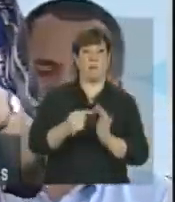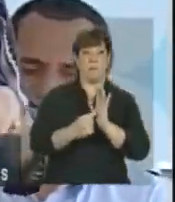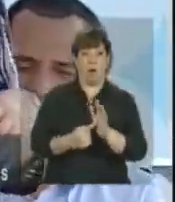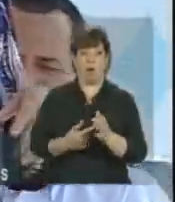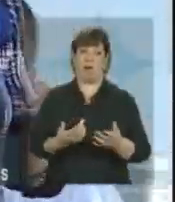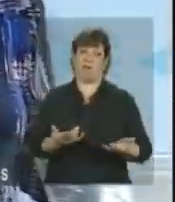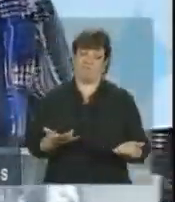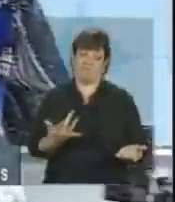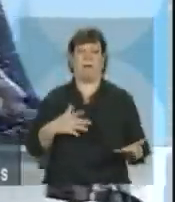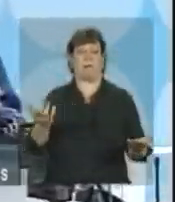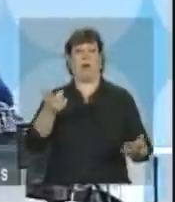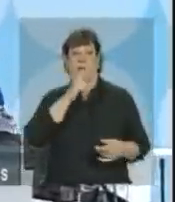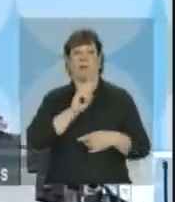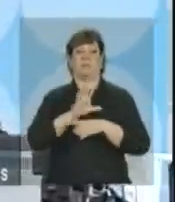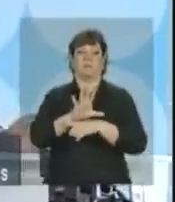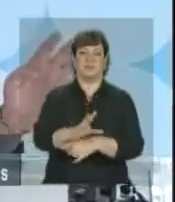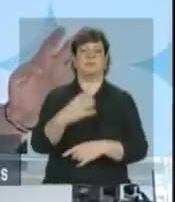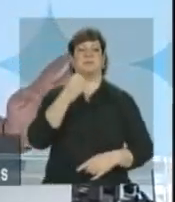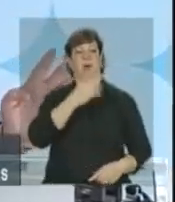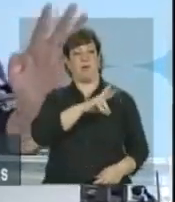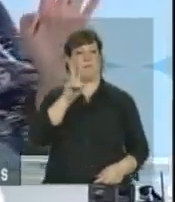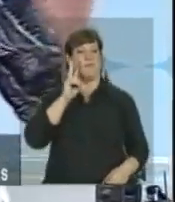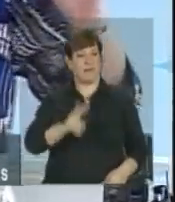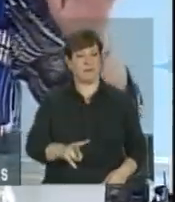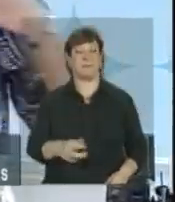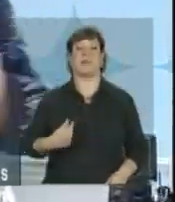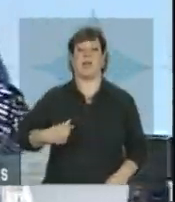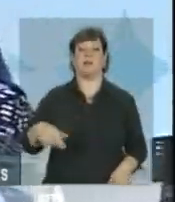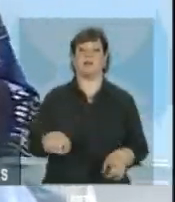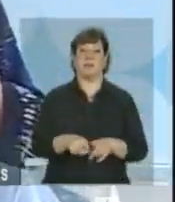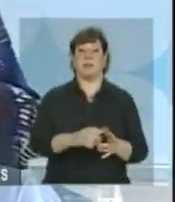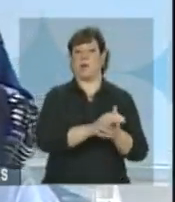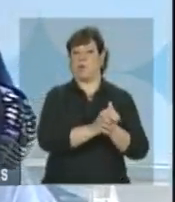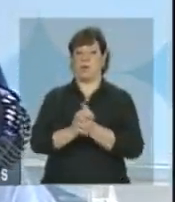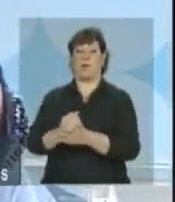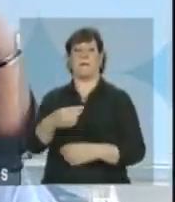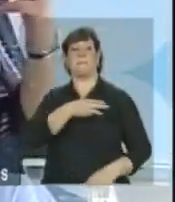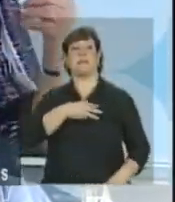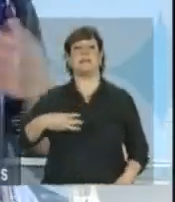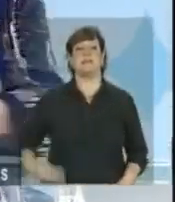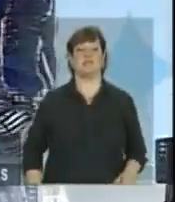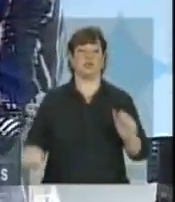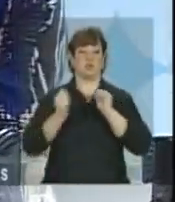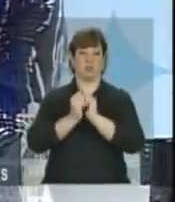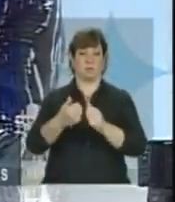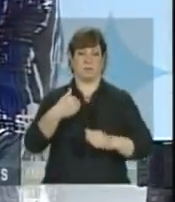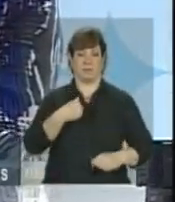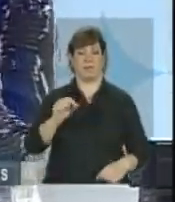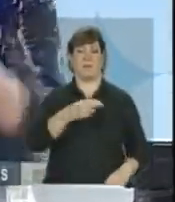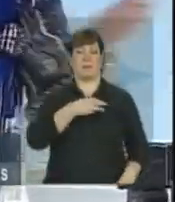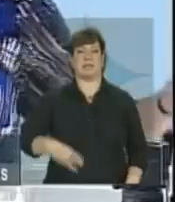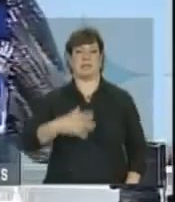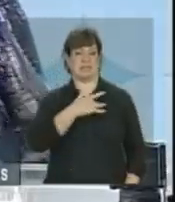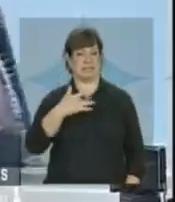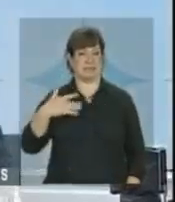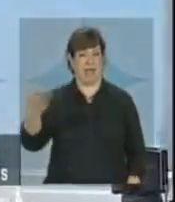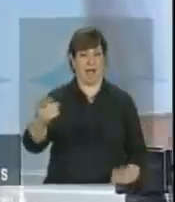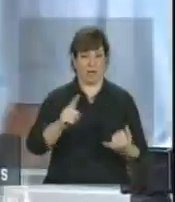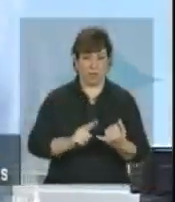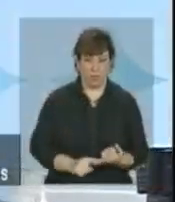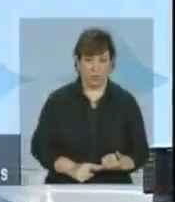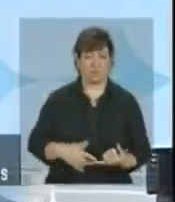Então, eu também cumprimento aqui aos ministros que estão me acompanhando. O Alexandre Padilha, da